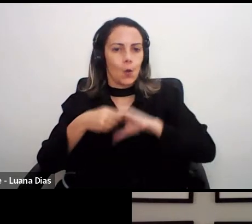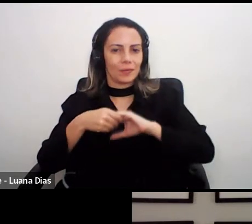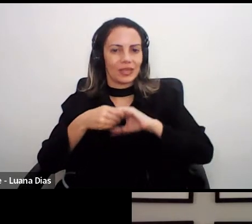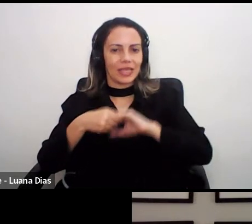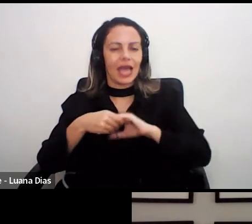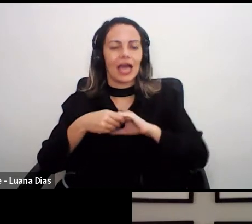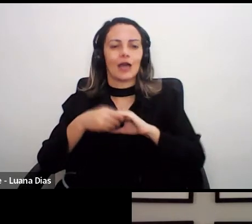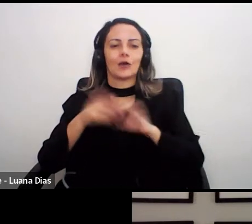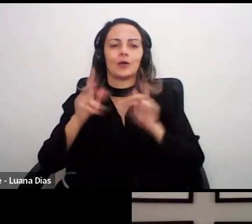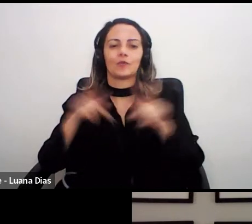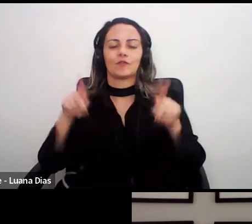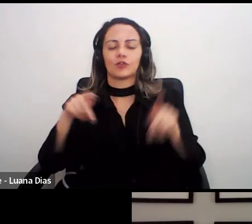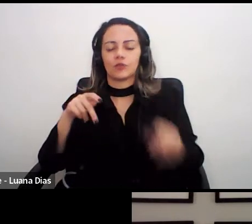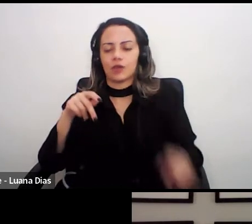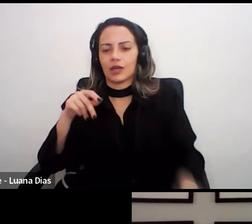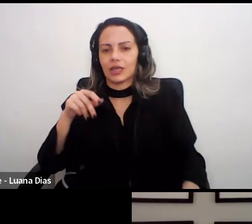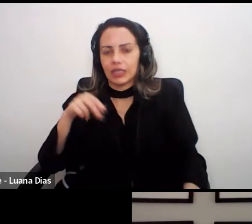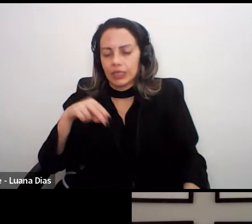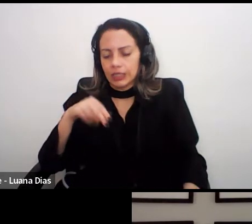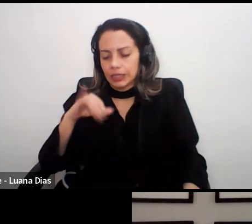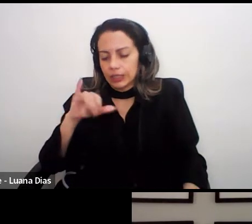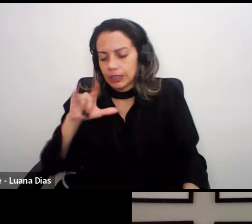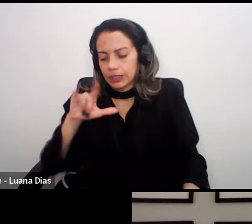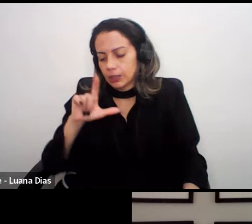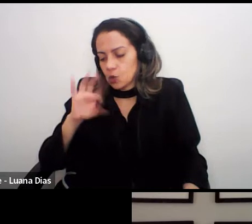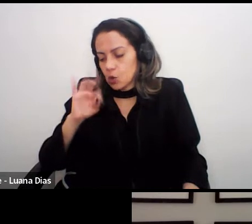professor Newton César Flores,